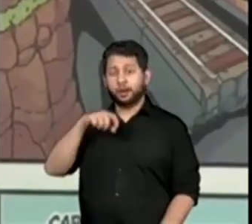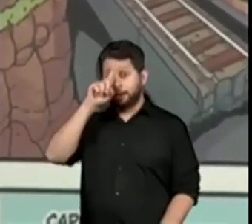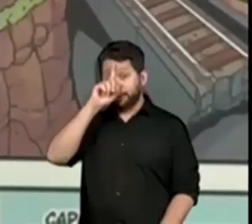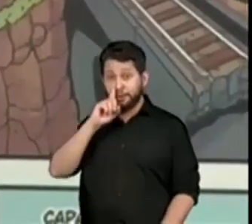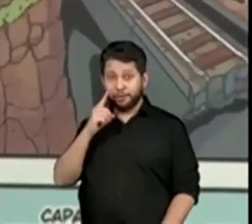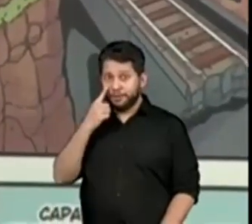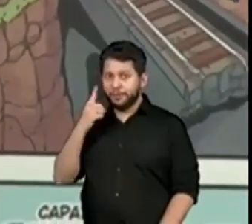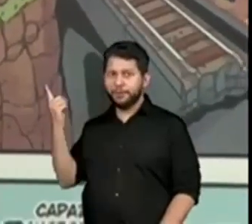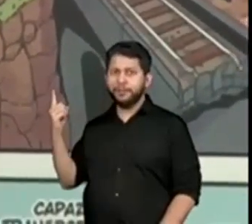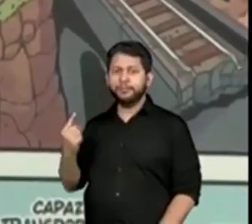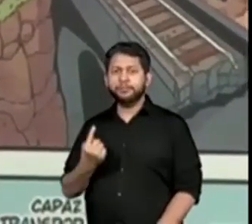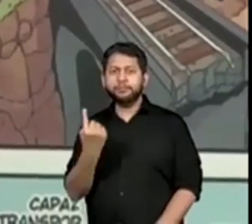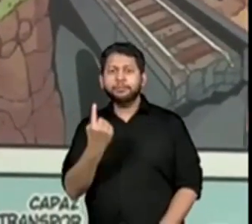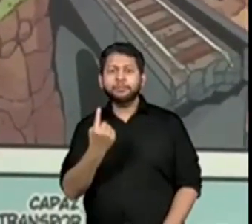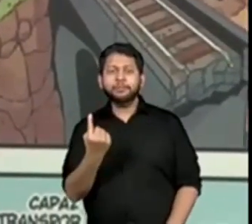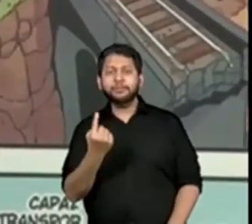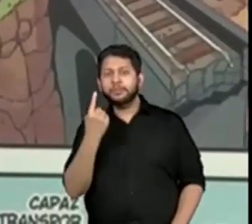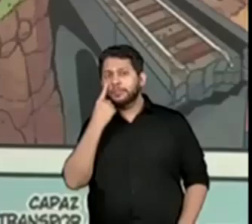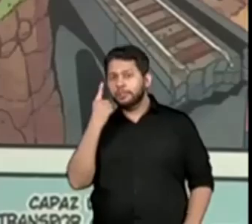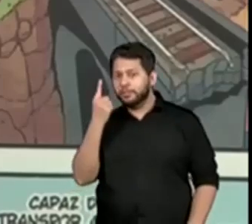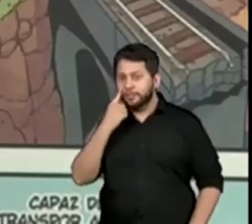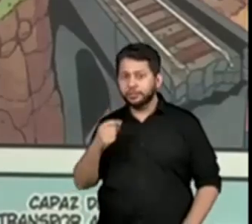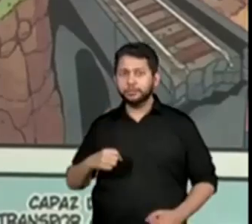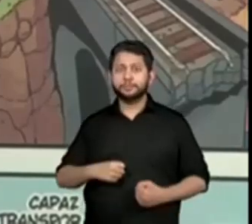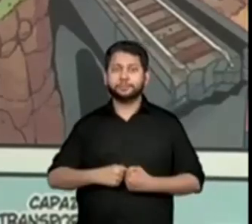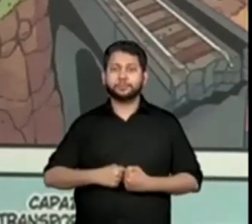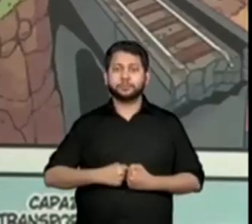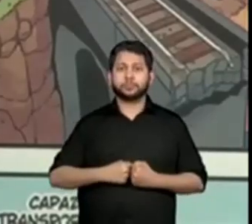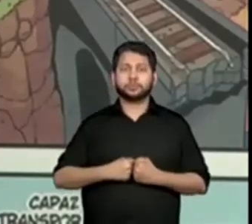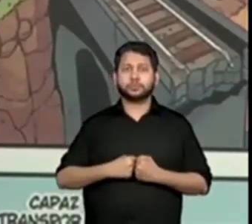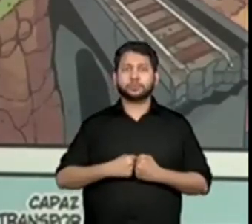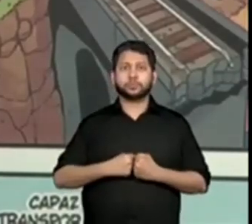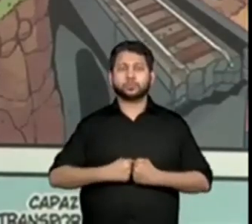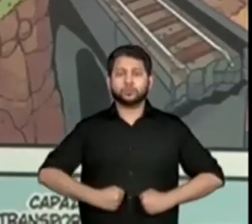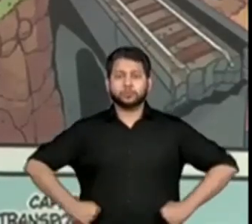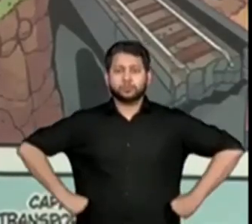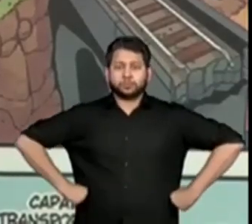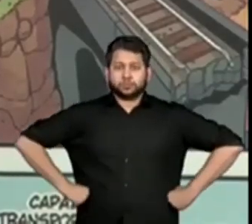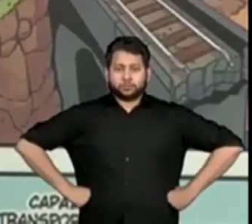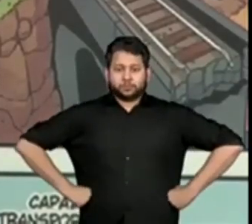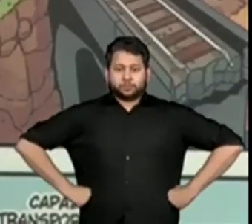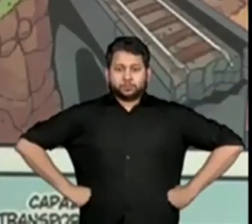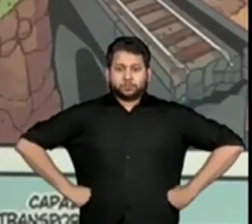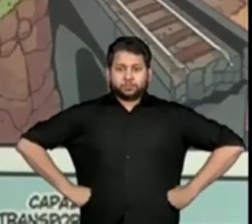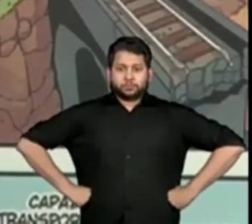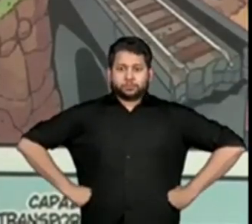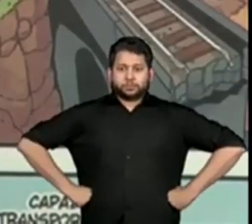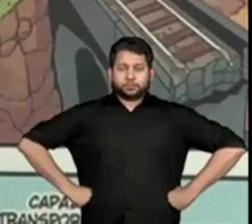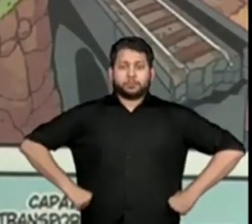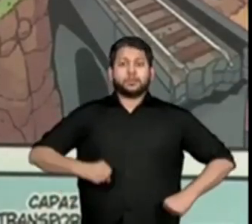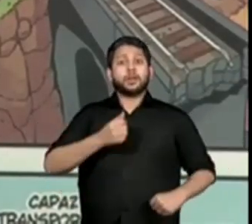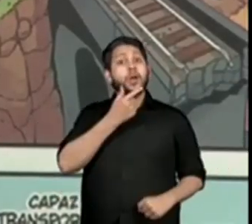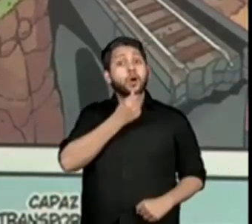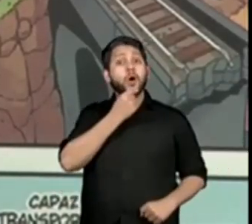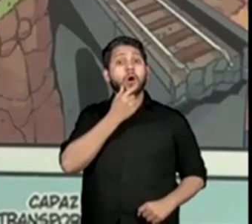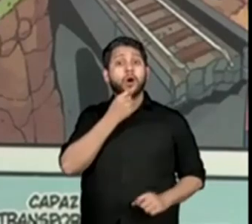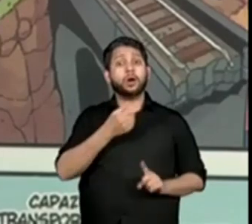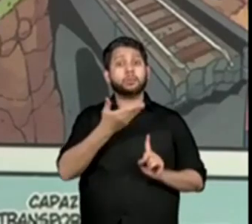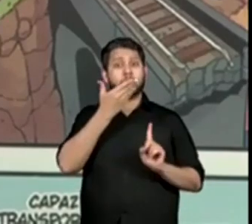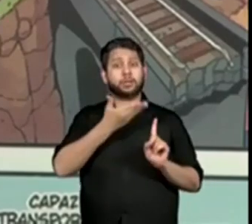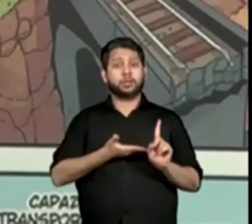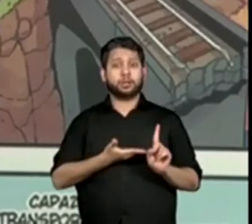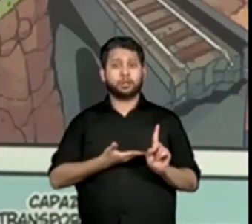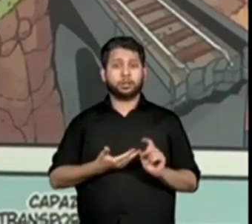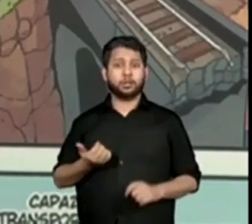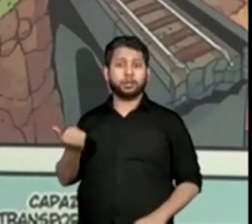No quadrinho 1, que eu tenho o herói musculoso, o que eu tenho